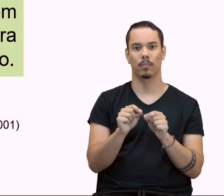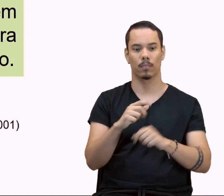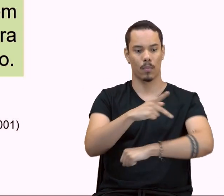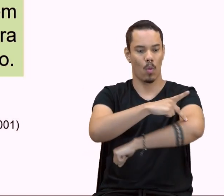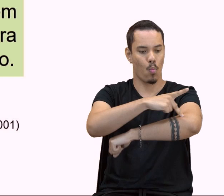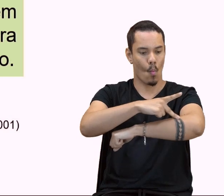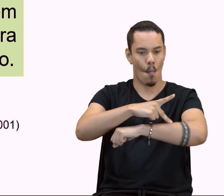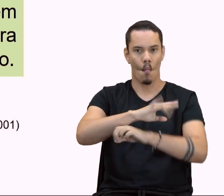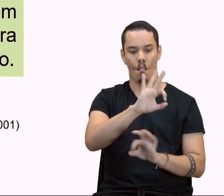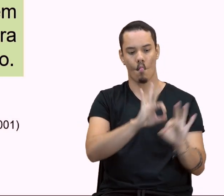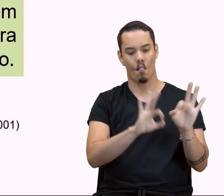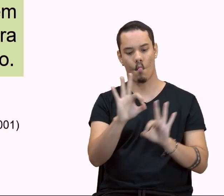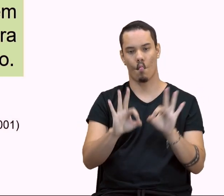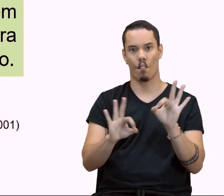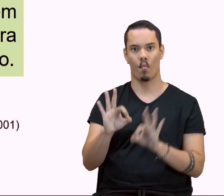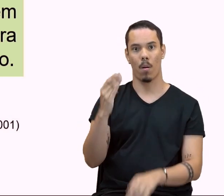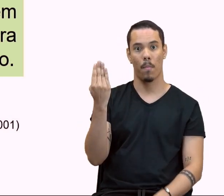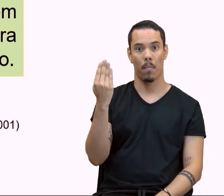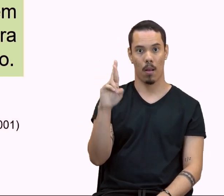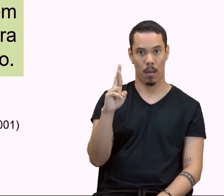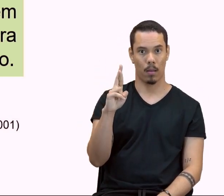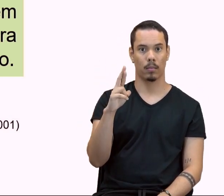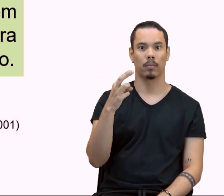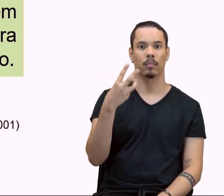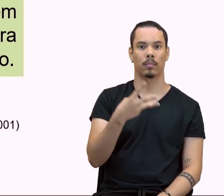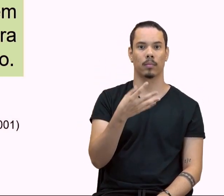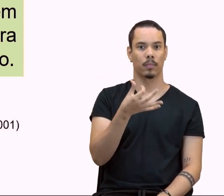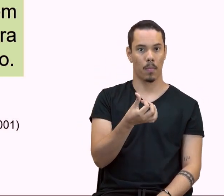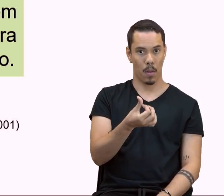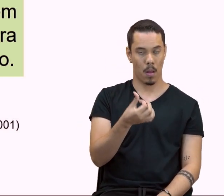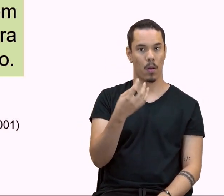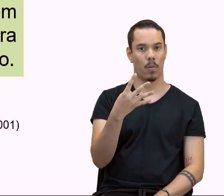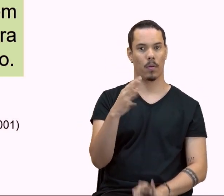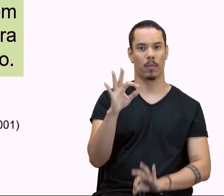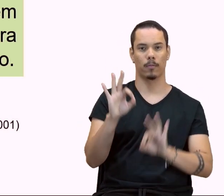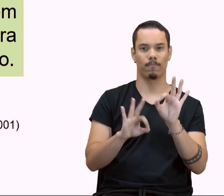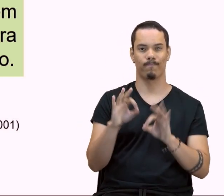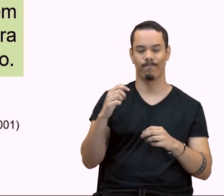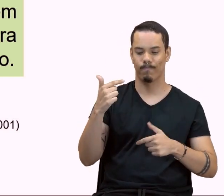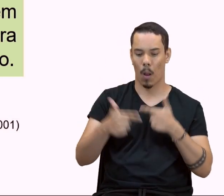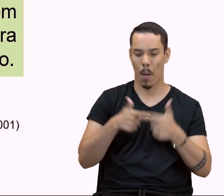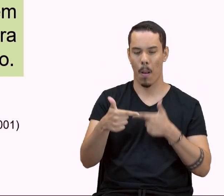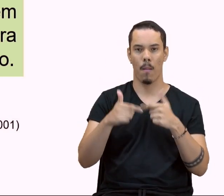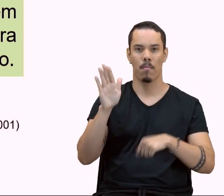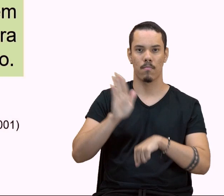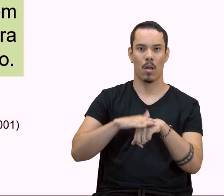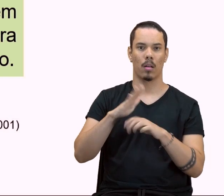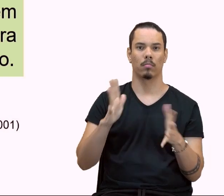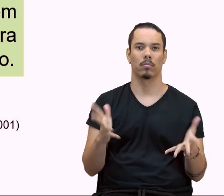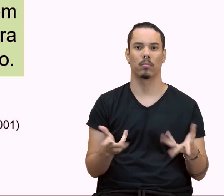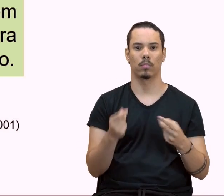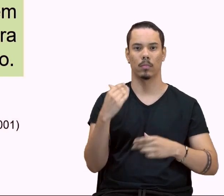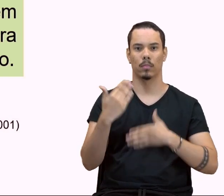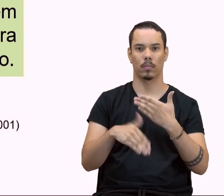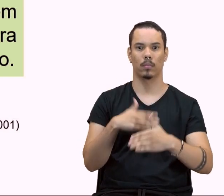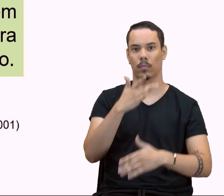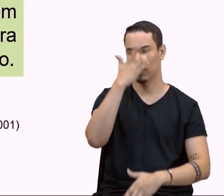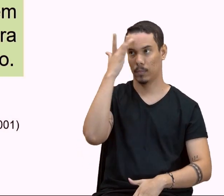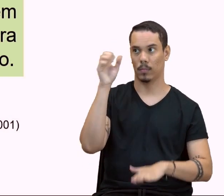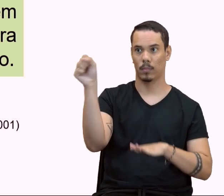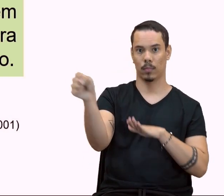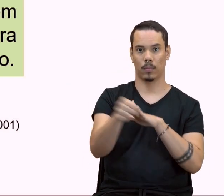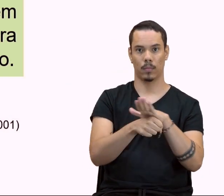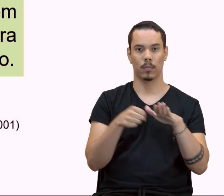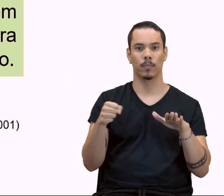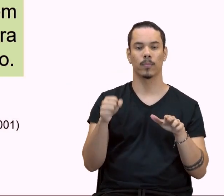da BR-364, que acelerou ainda mais o processo de quê? De migração,